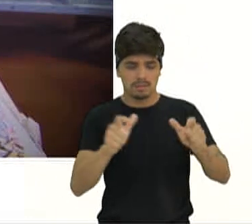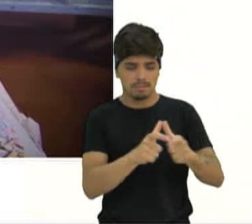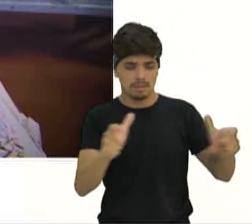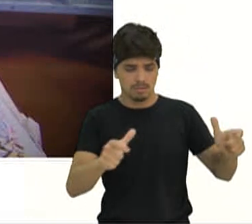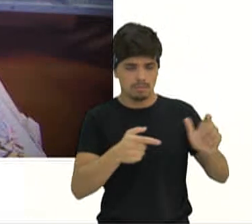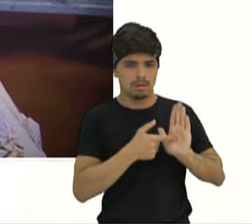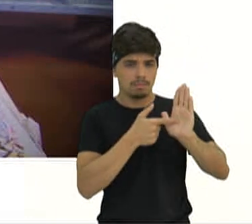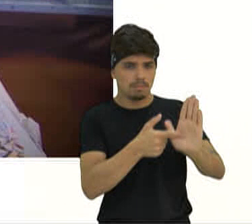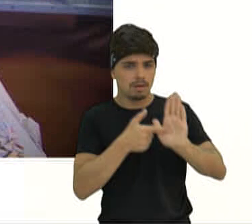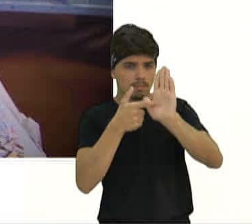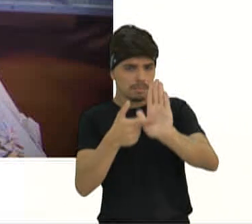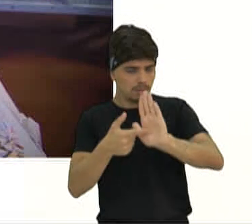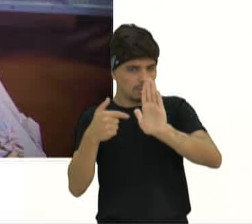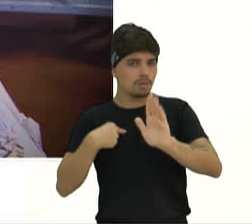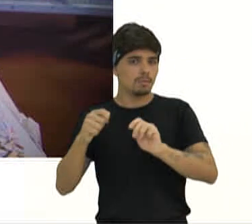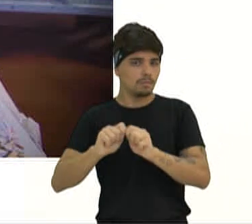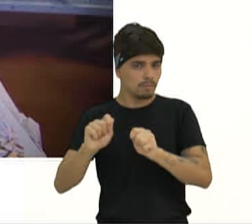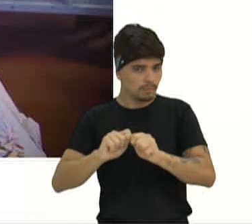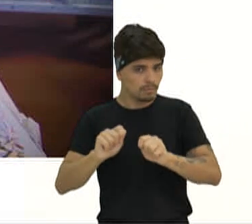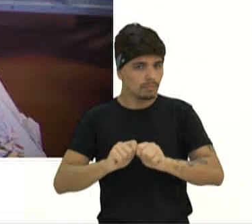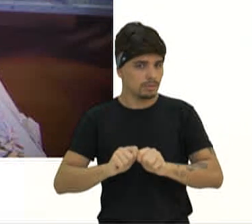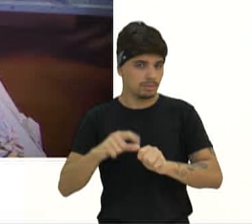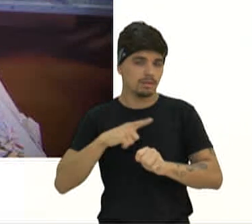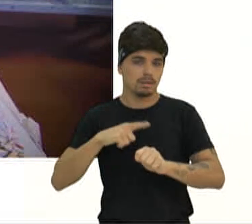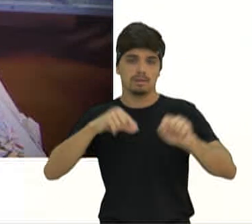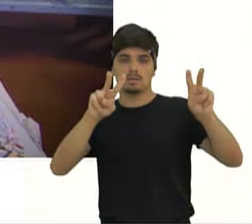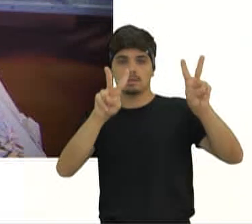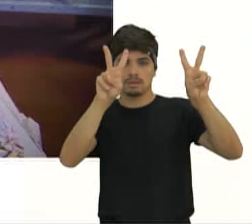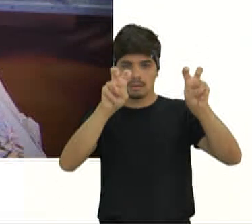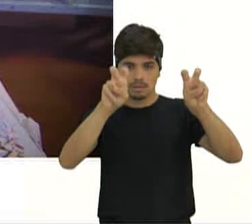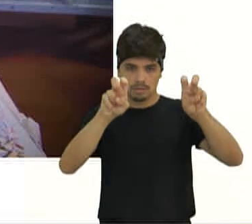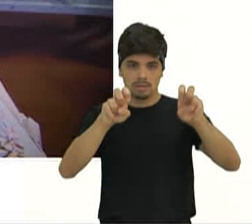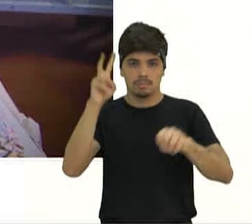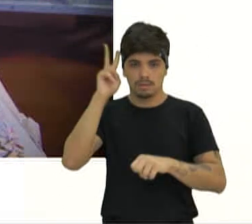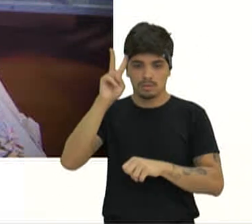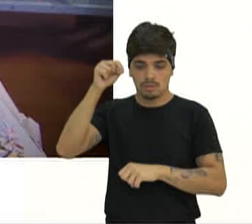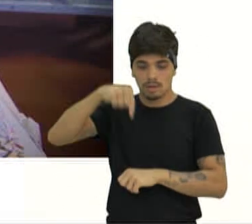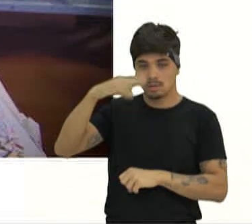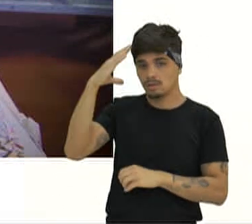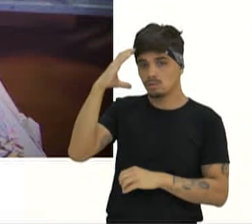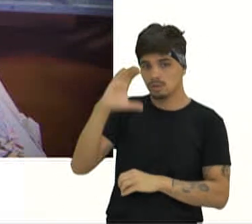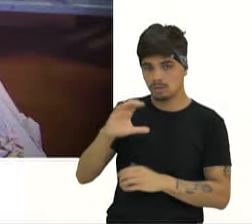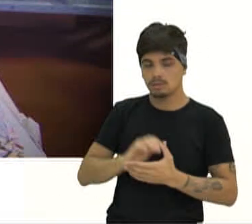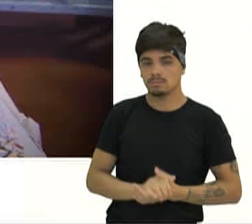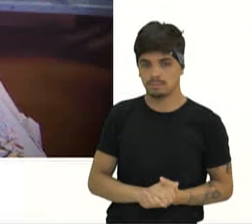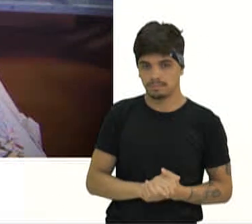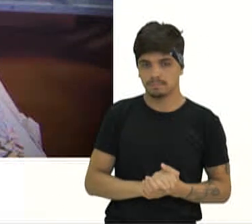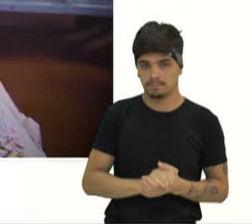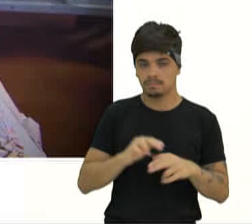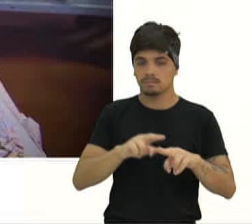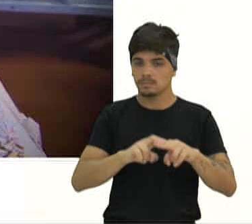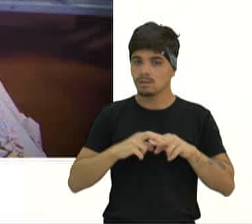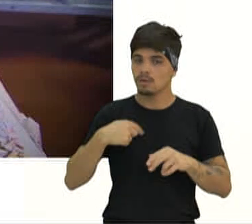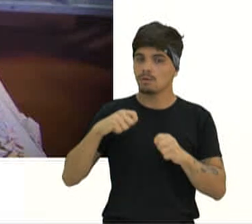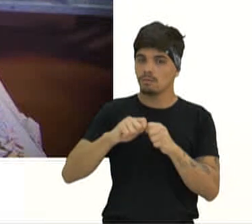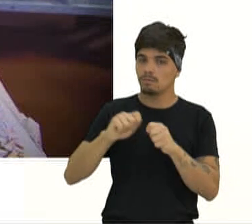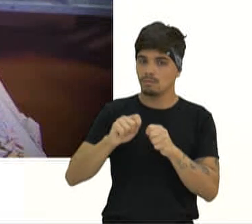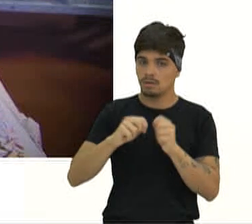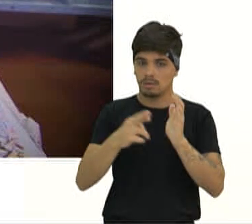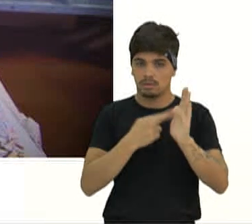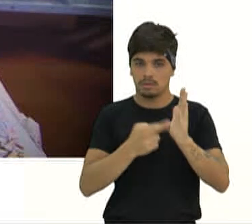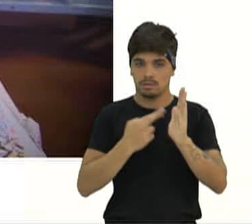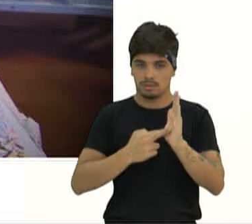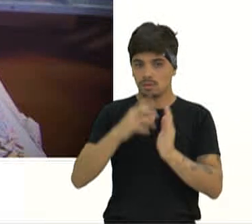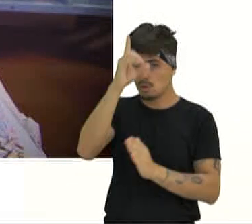maior parte das publicações que eu fiz na verdade elas têm temática de lenda a cidade de Curitiba né então eu fiz por exemplo a